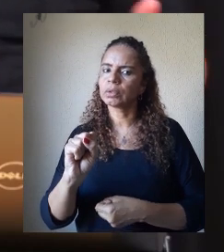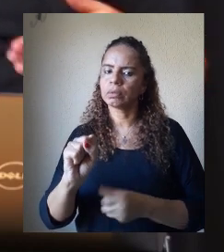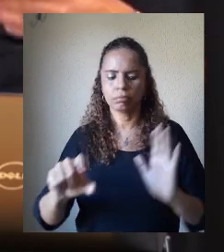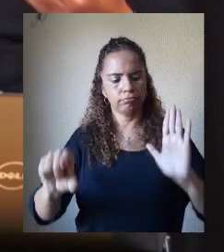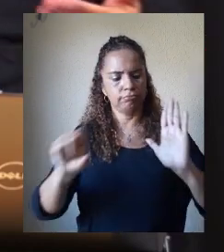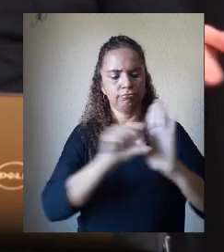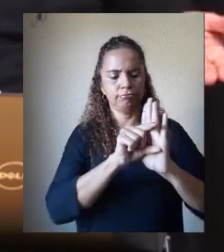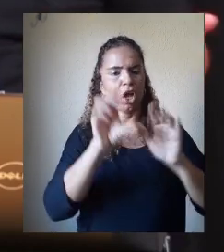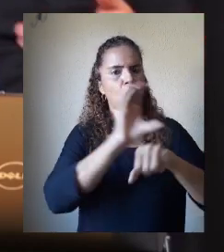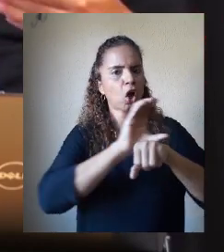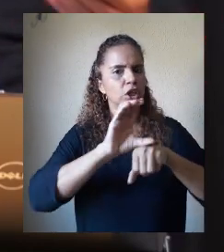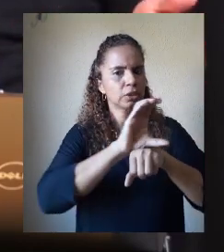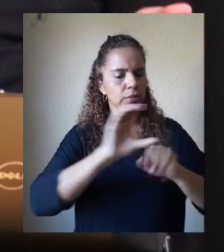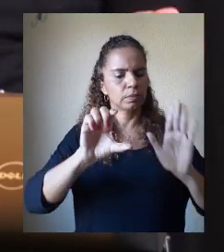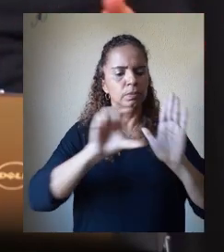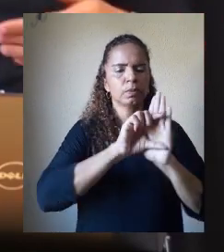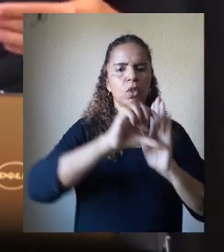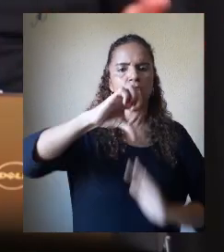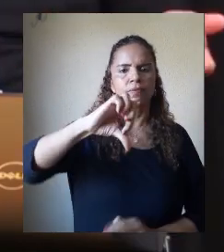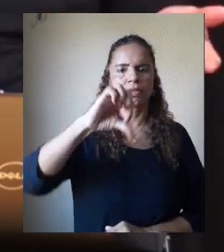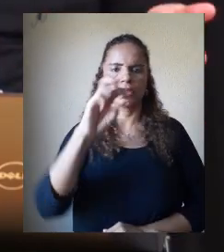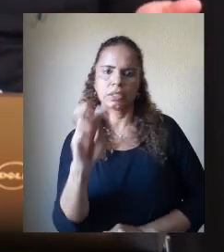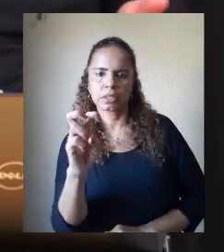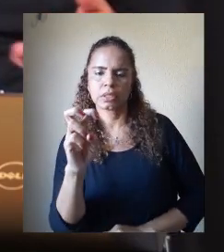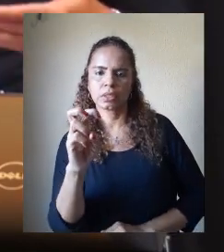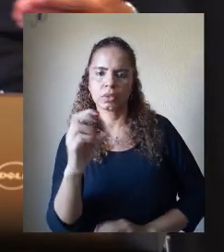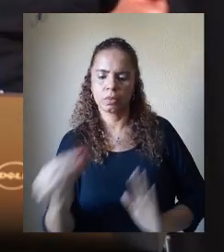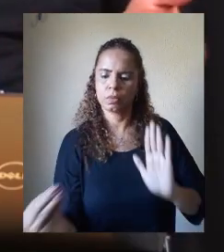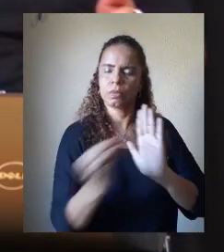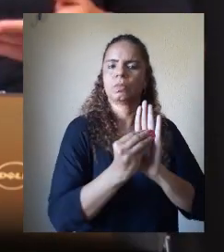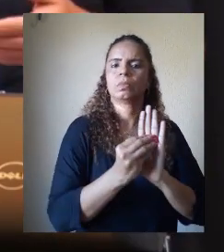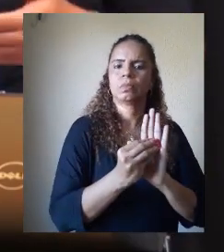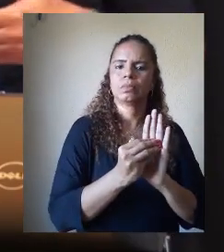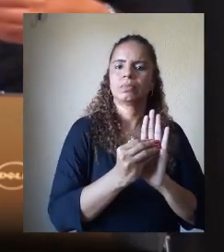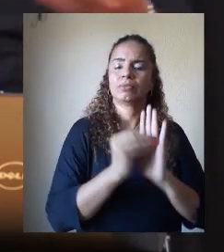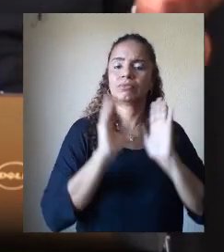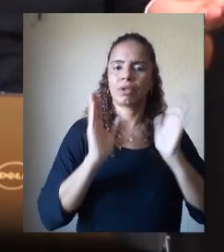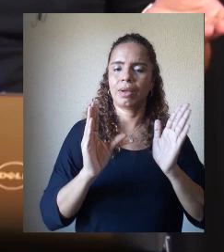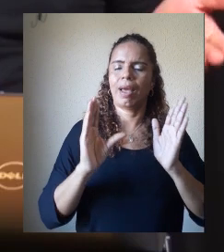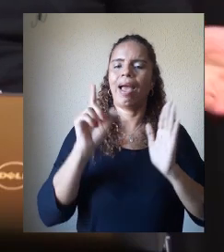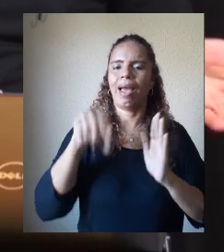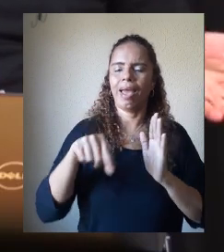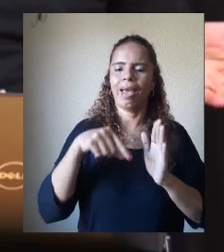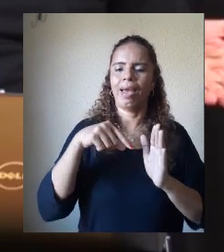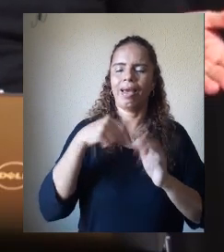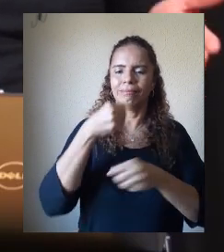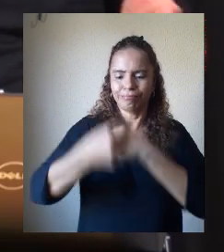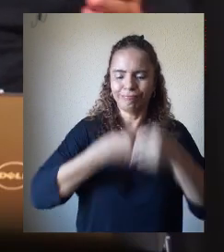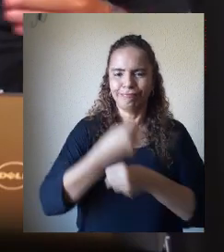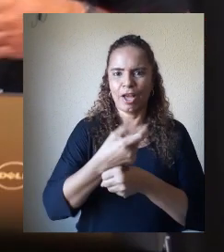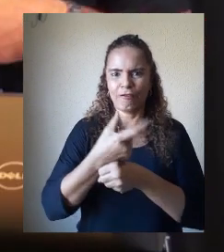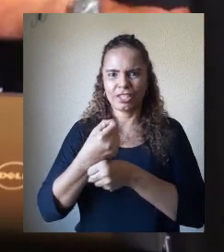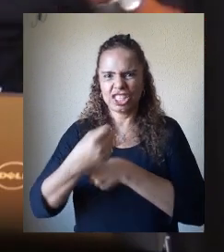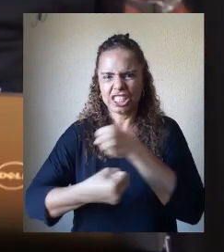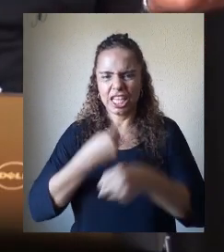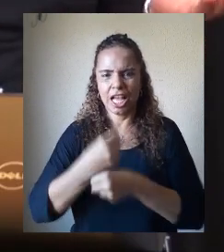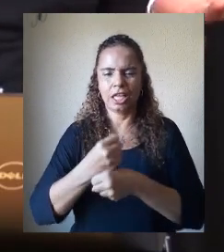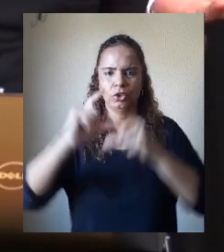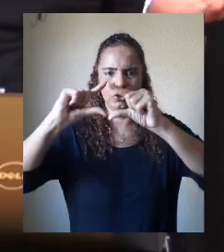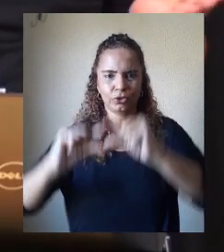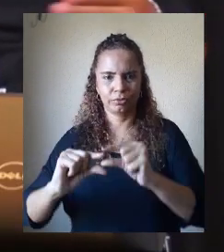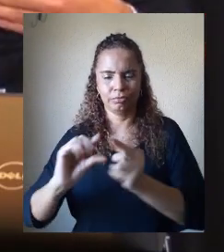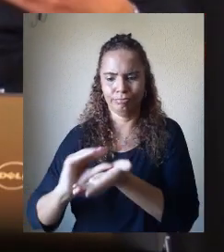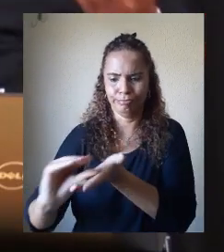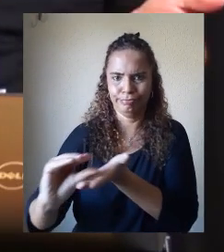sido um grande revés nesse caminho, onde a gente tem, só em 2019, 9 bilhões de redução da saúde, uma estimativa de